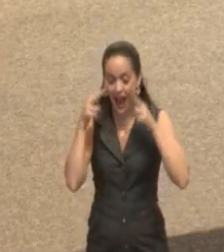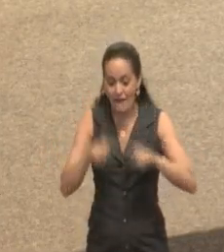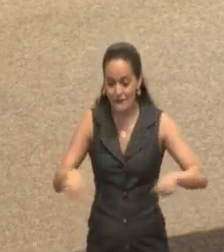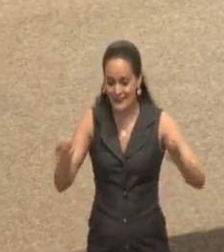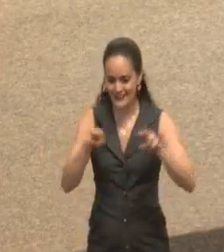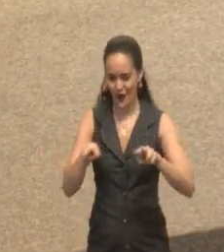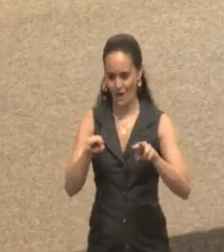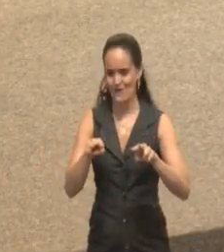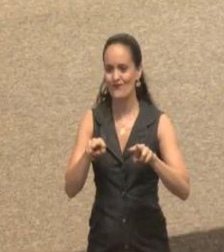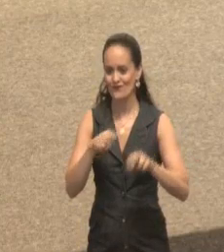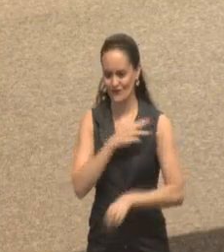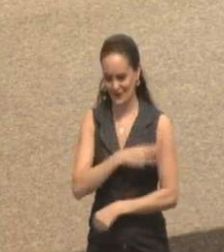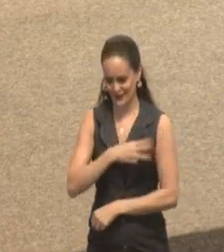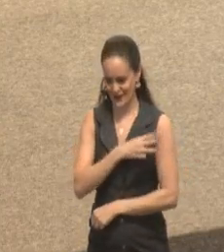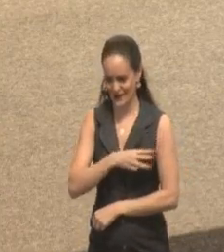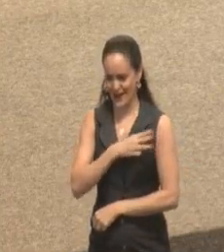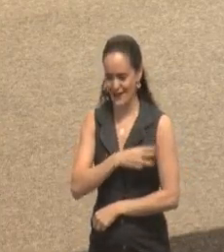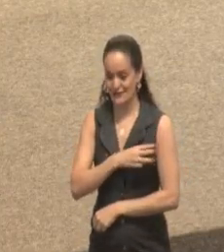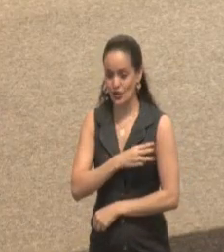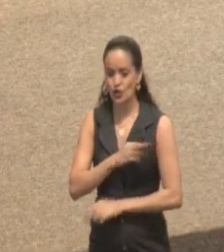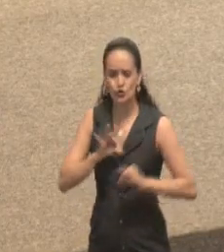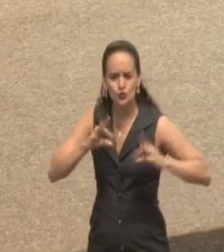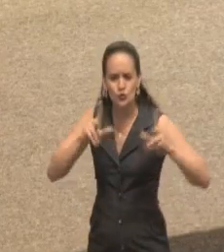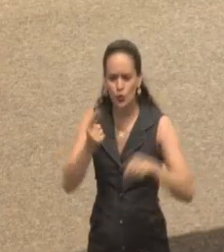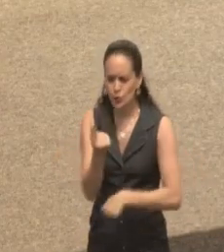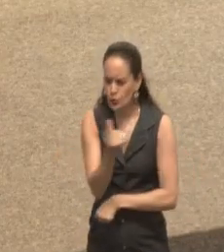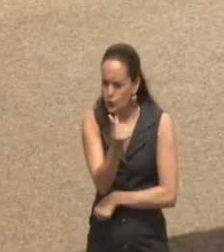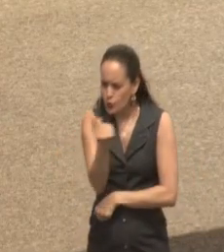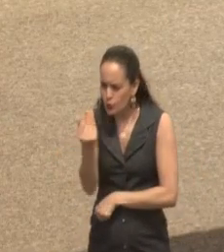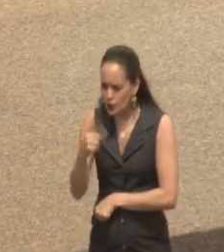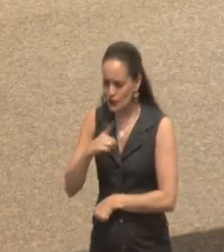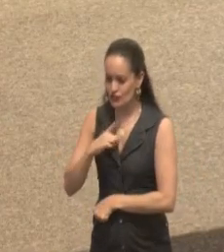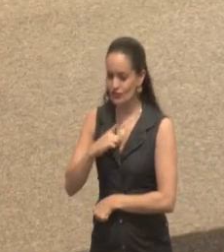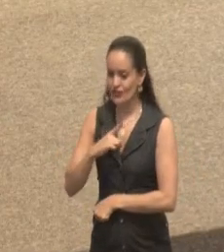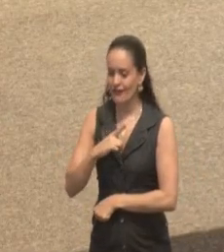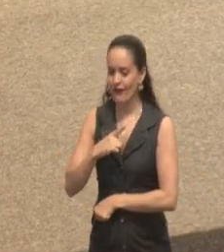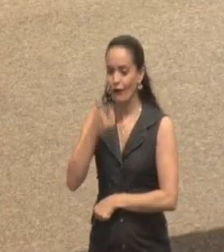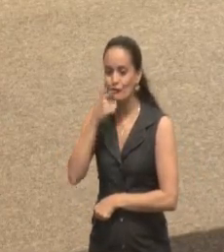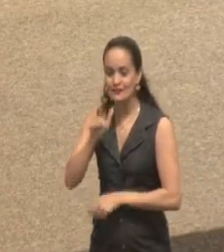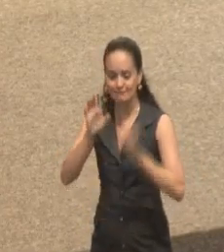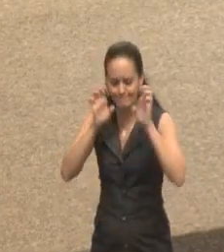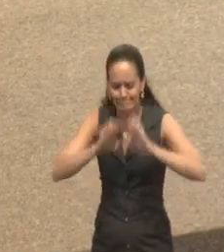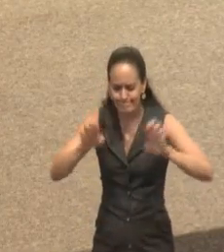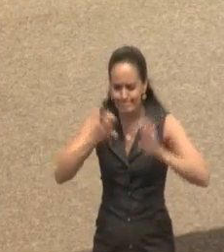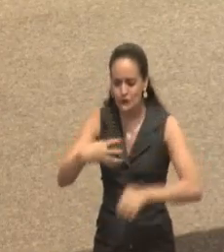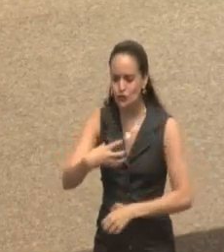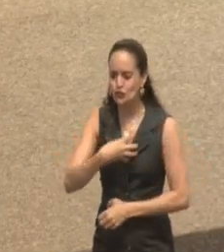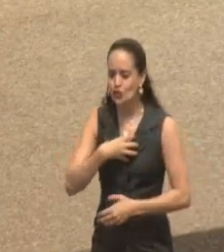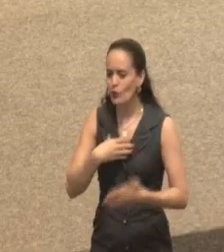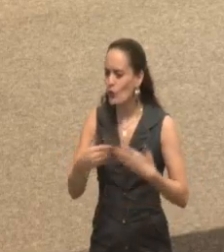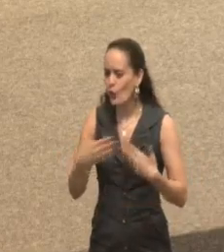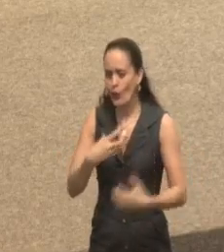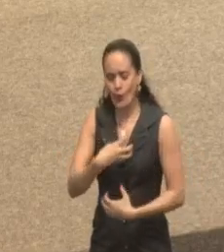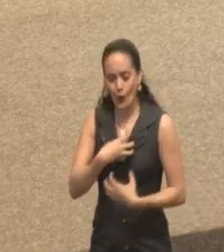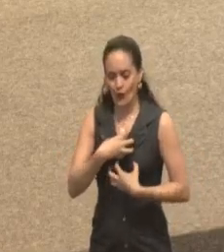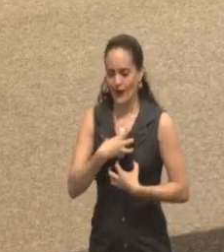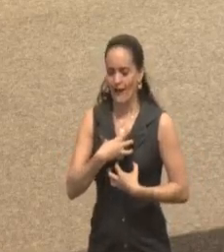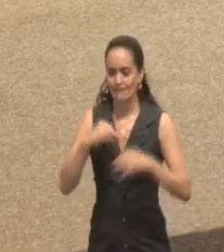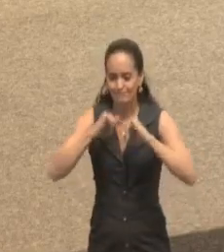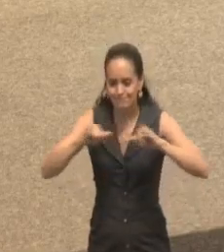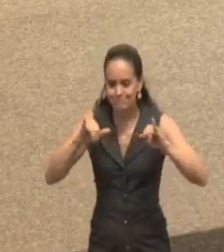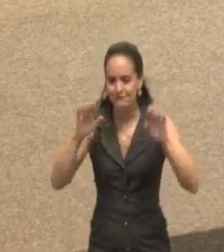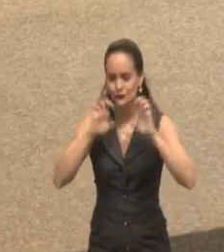Bratcher, que usava todos os recursos disponíveis para proclamar o Evangelho de Cristo, nos deixando uma mensagem